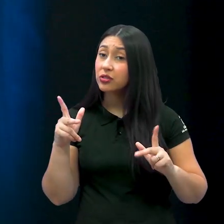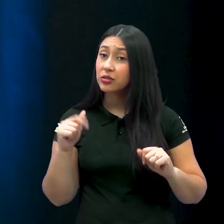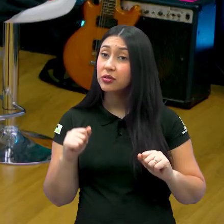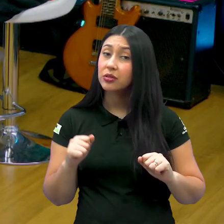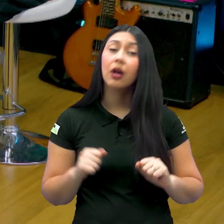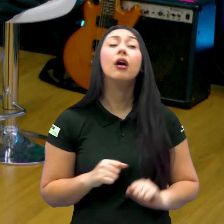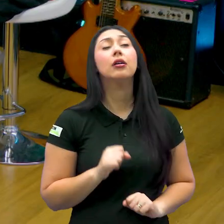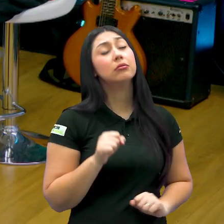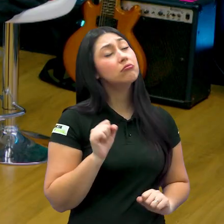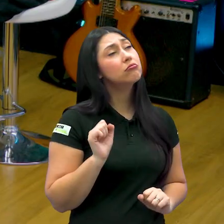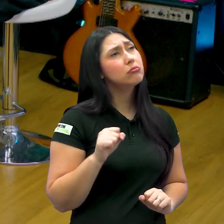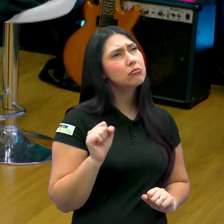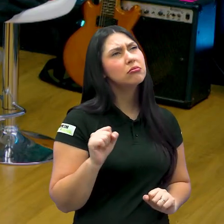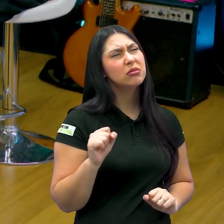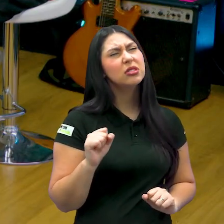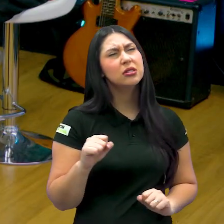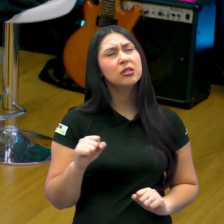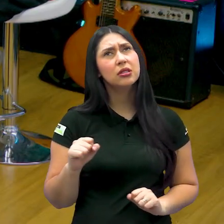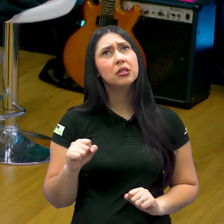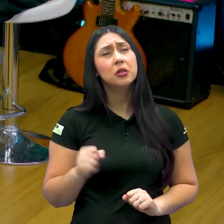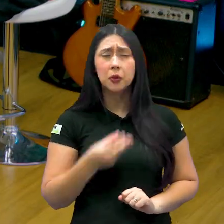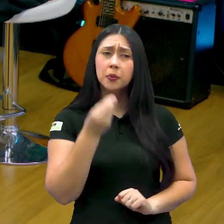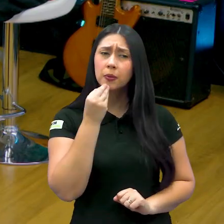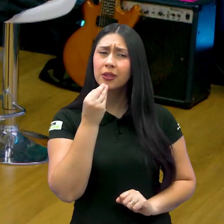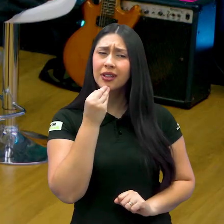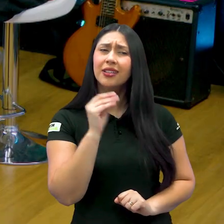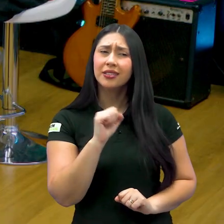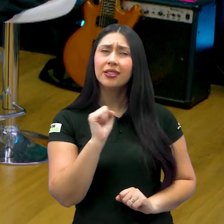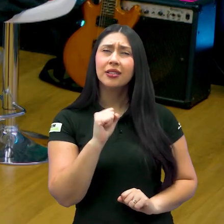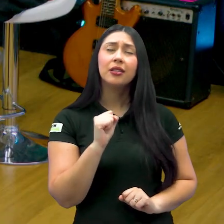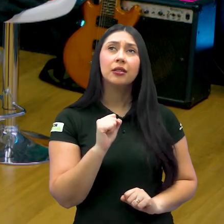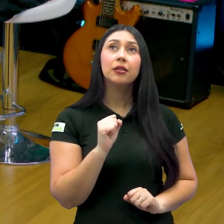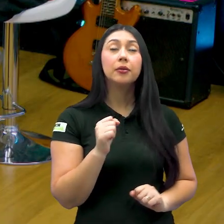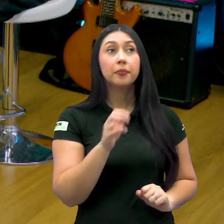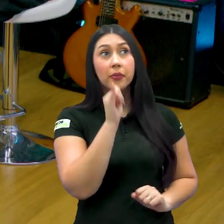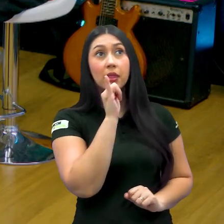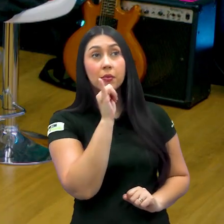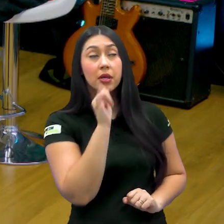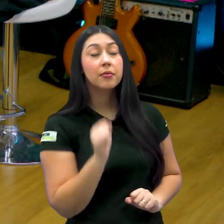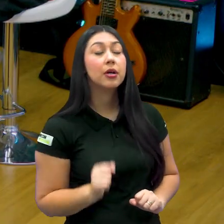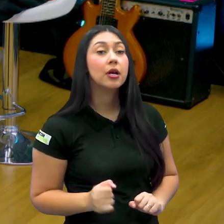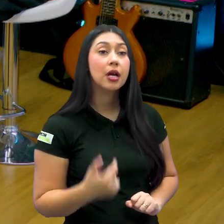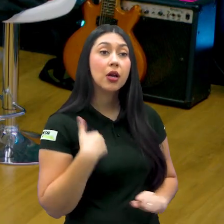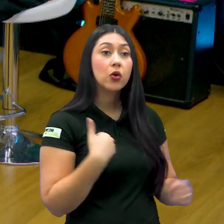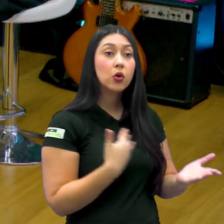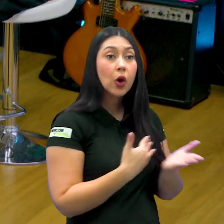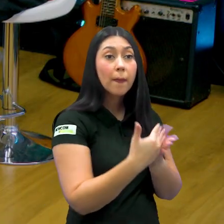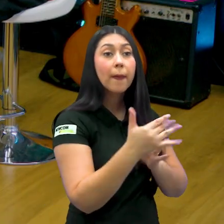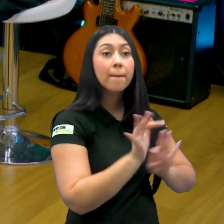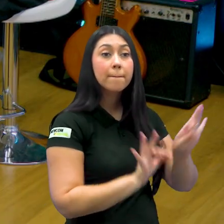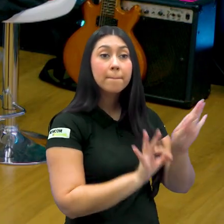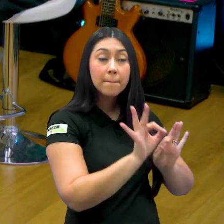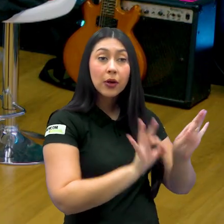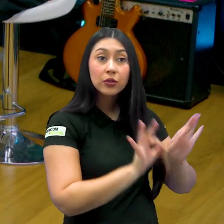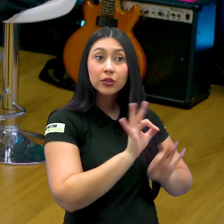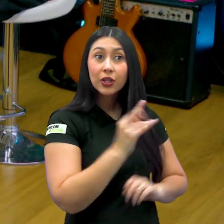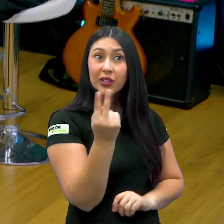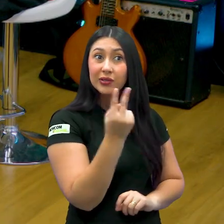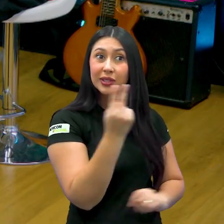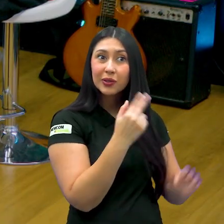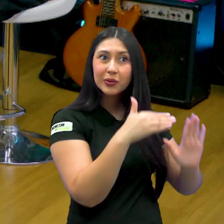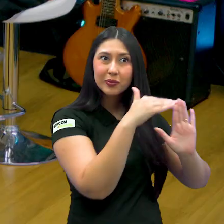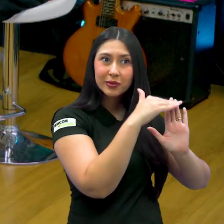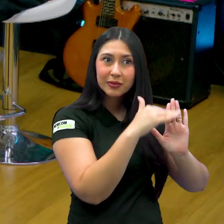agora? Sim, é uma possibilidade, assim, é um caminho. Por exemplo, eu estou começando a produzir já o segundo